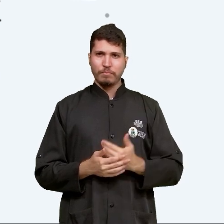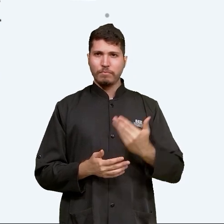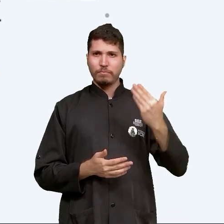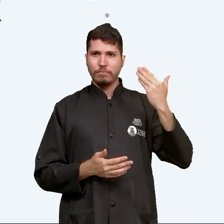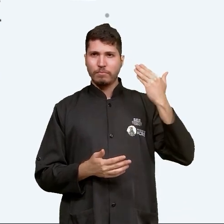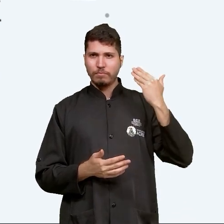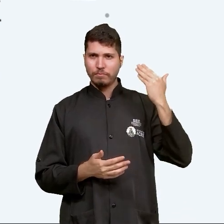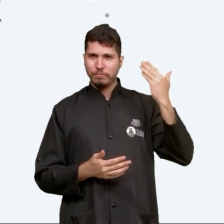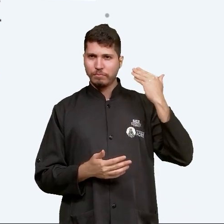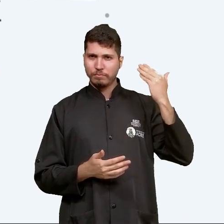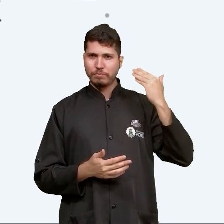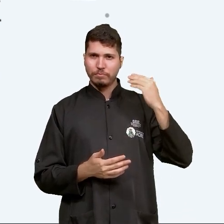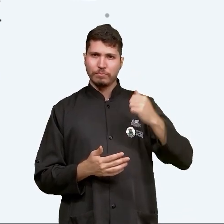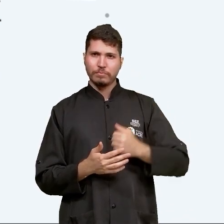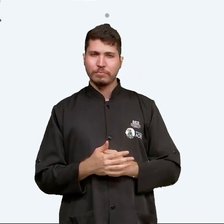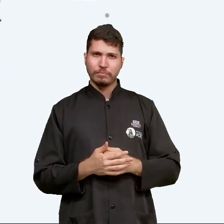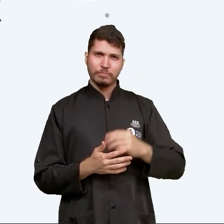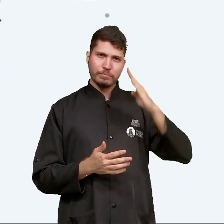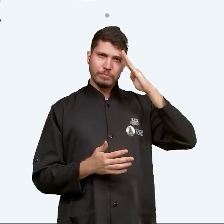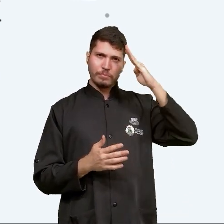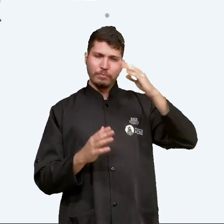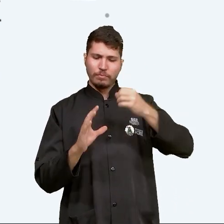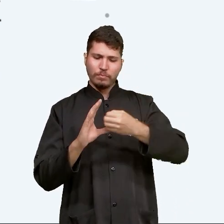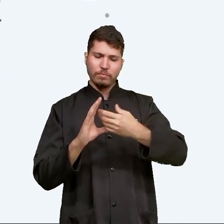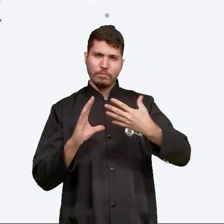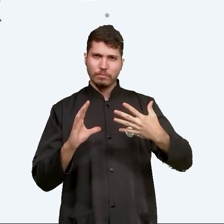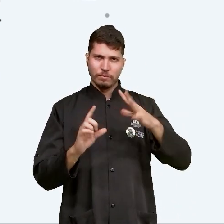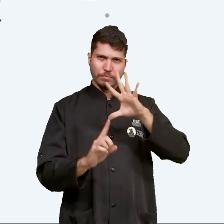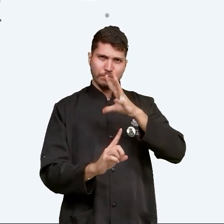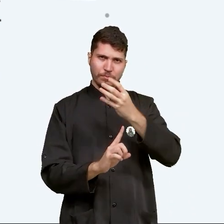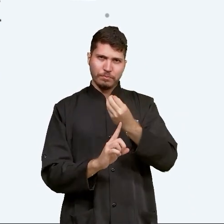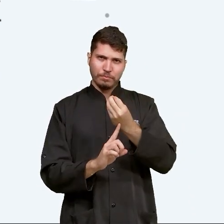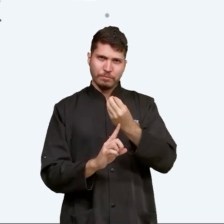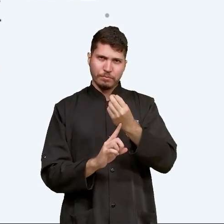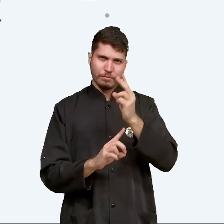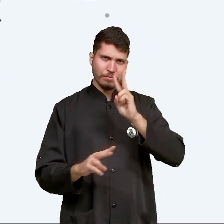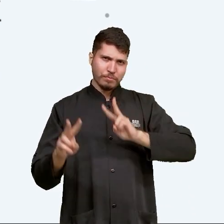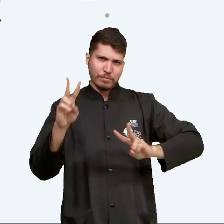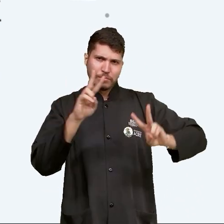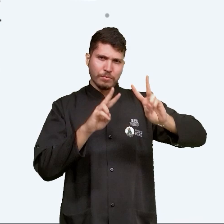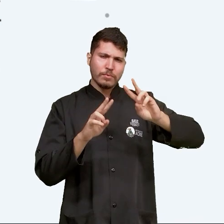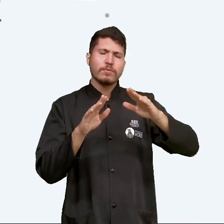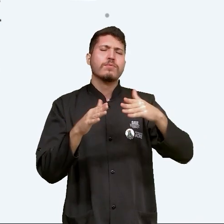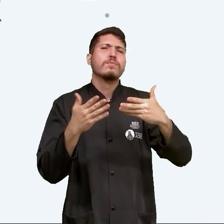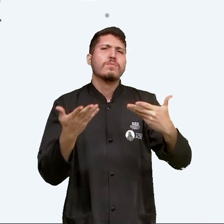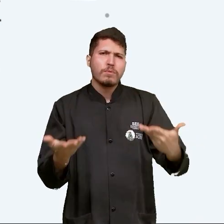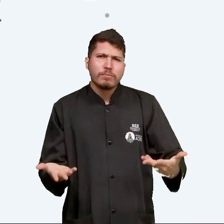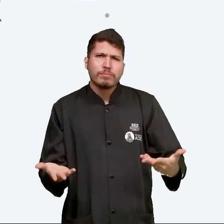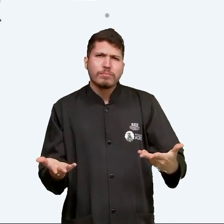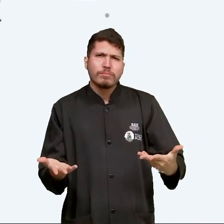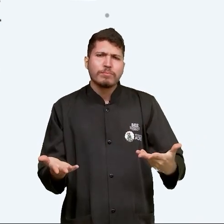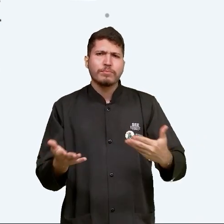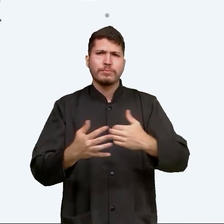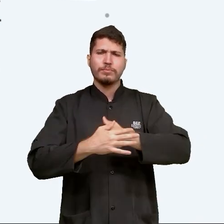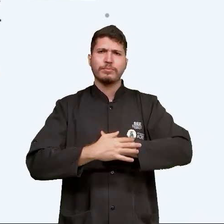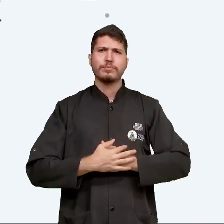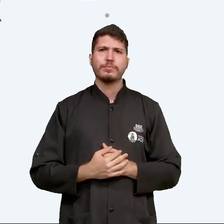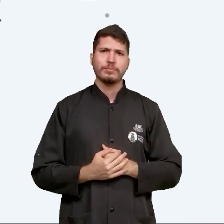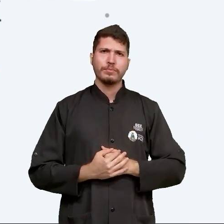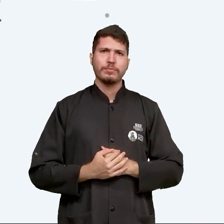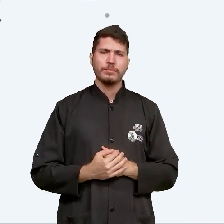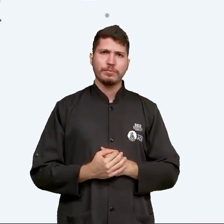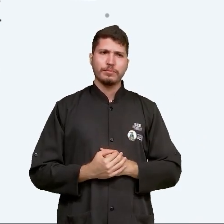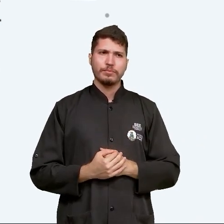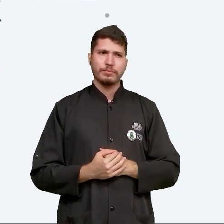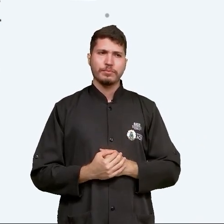principal característica das artes visuais? Vamos lá, vamos ver se você